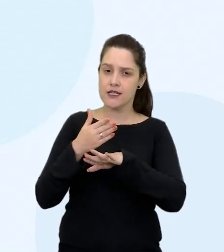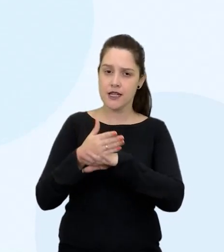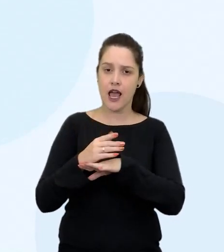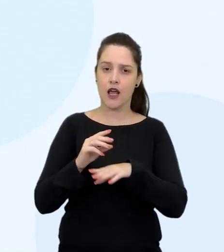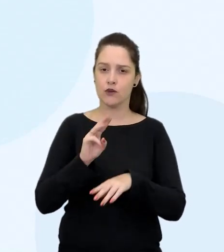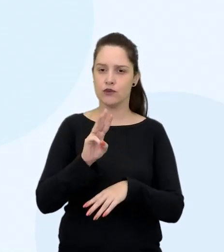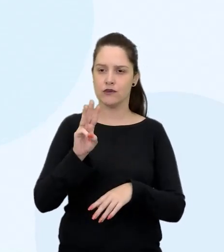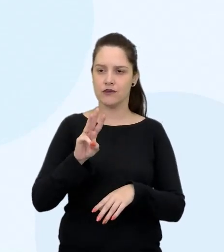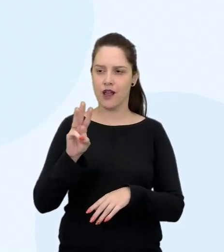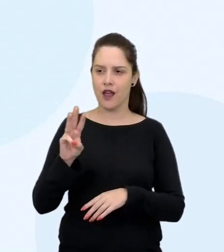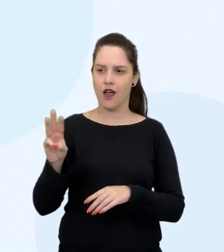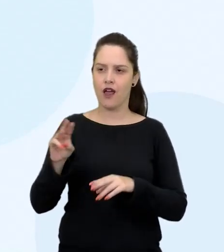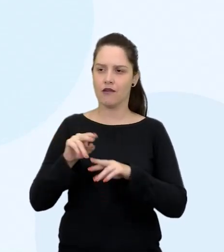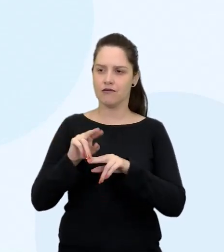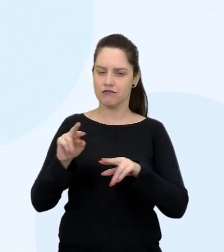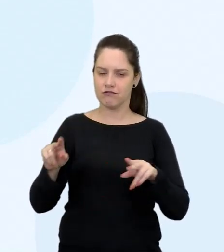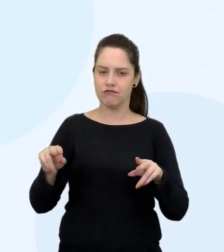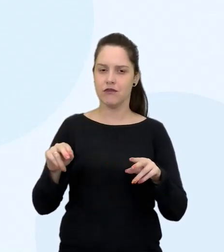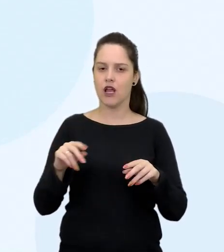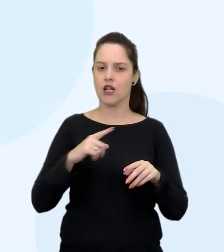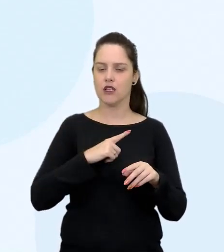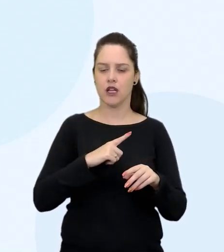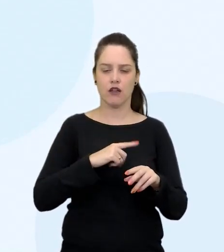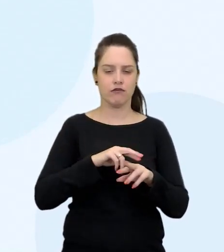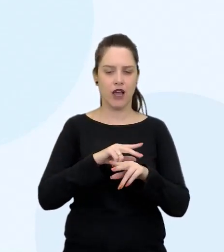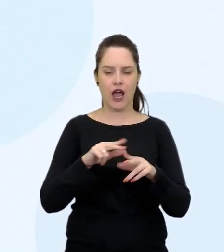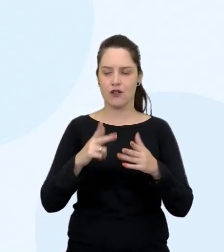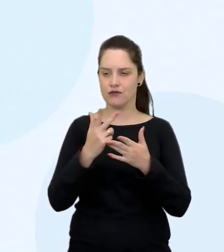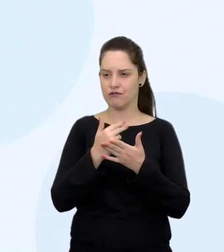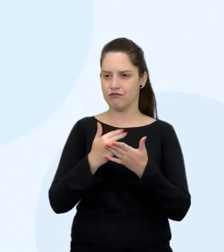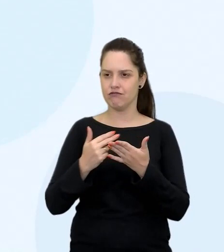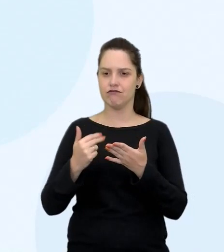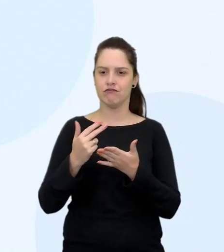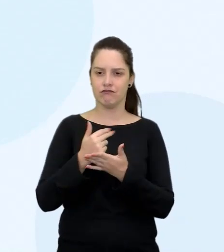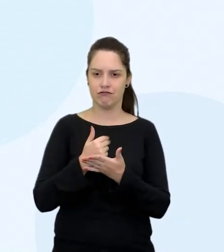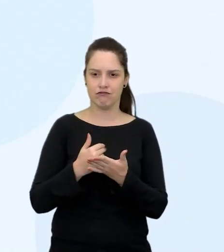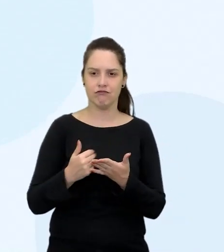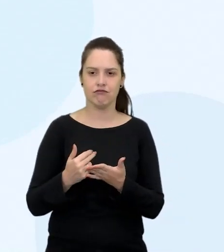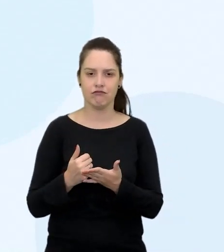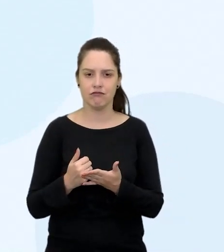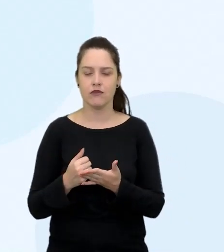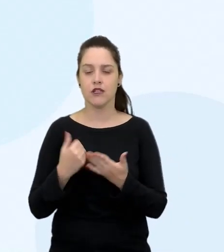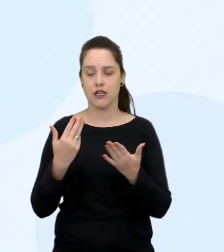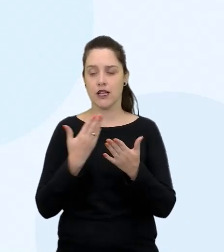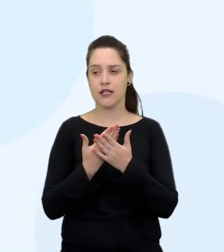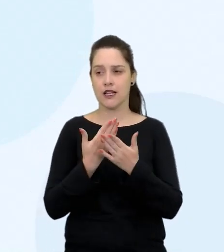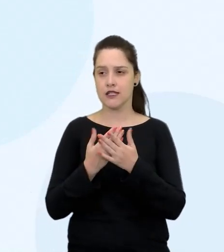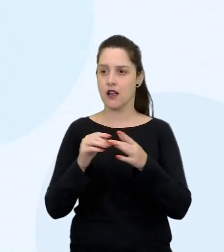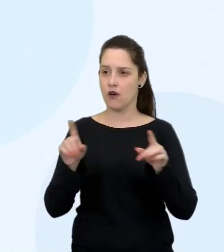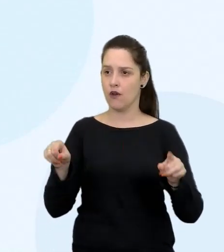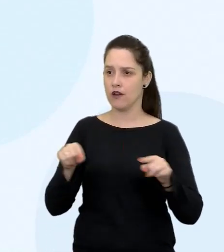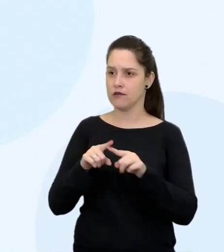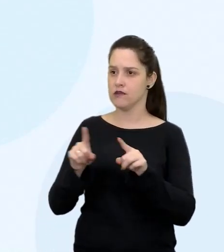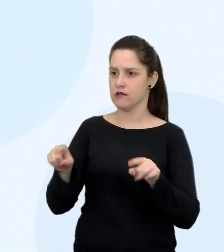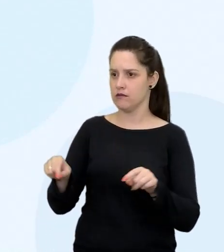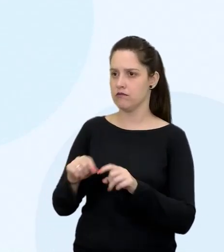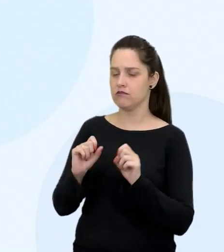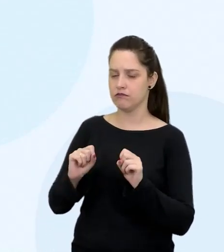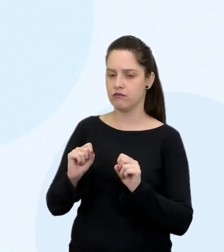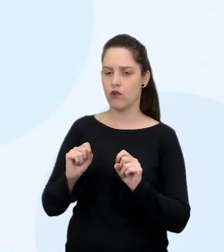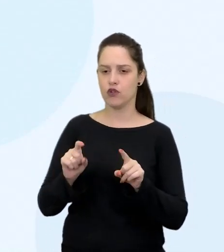mas tem uma galera, né, que gosta muito de fazer lettering, né? Uma fé das aulas também. Vocês podem fazer um lettering, fazer essa